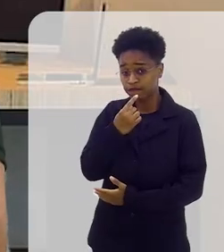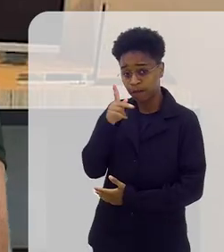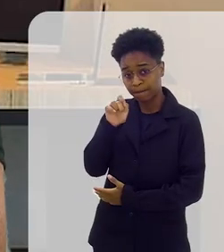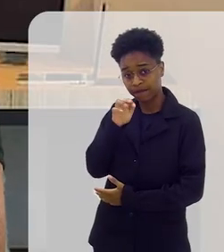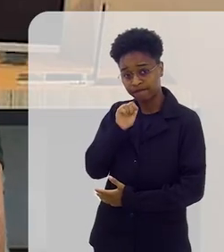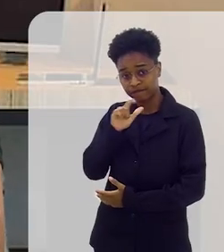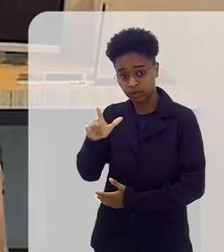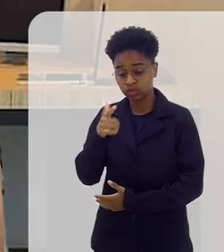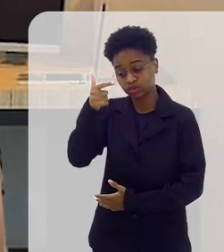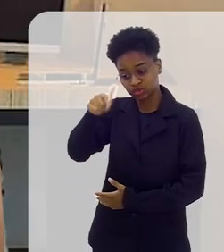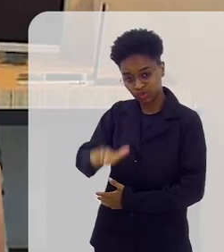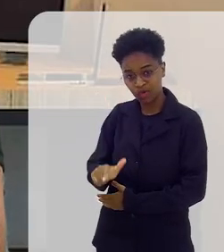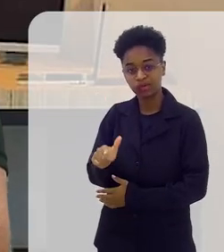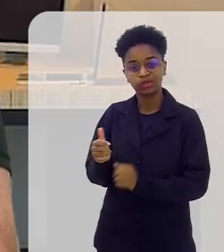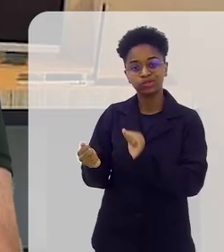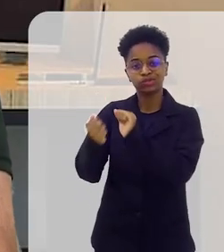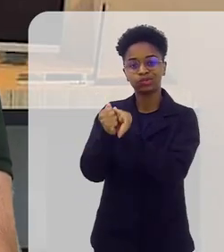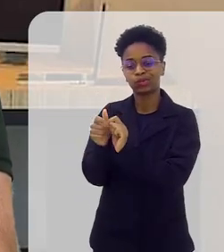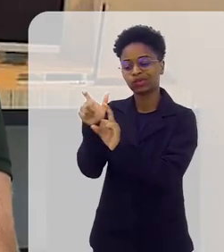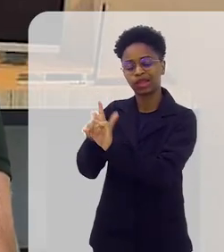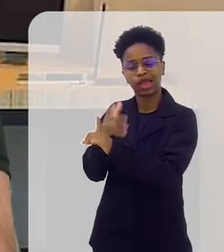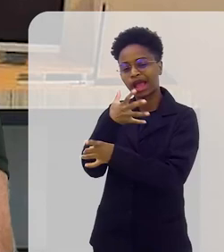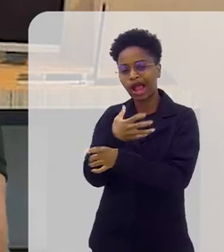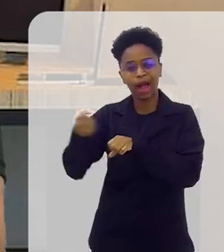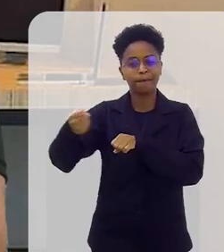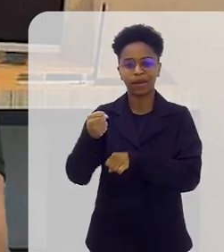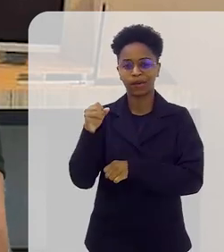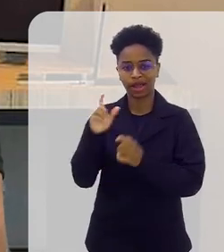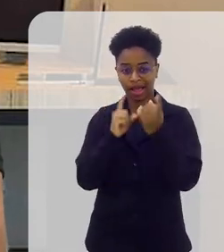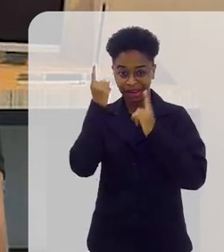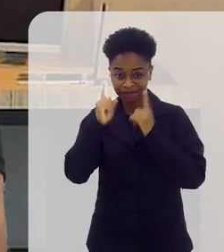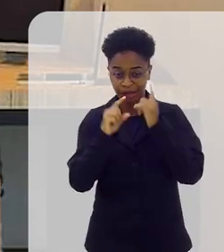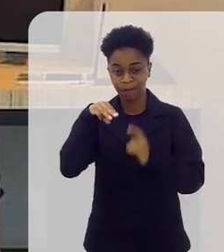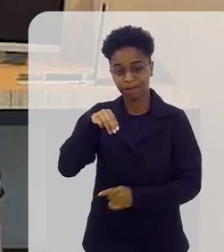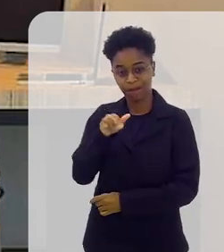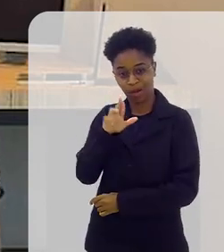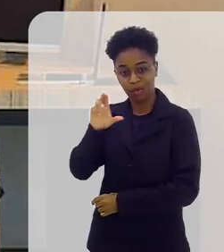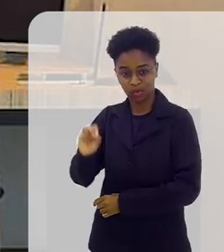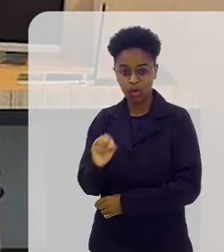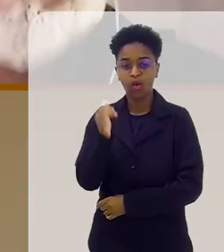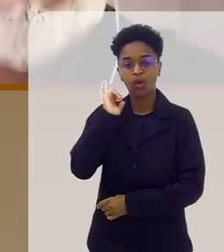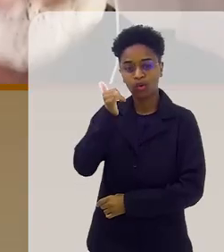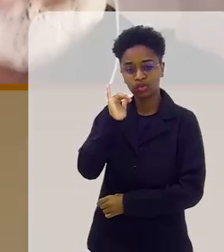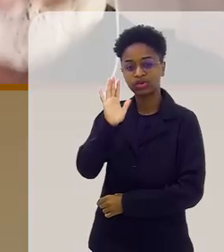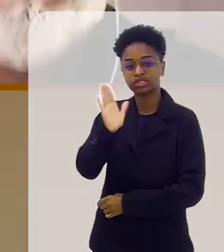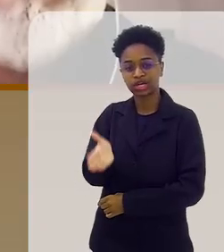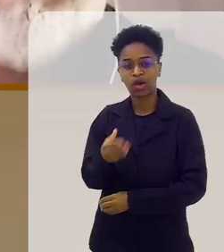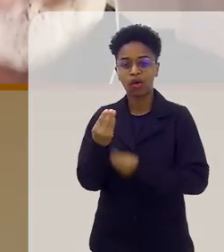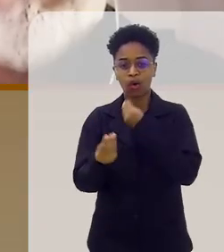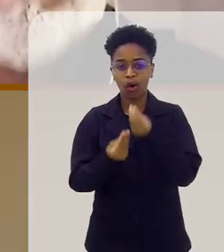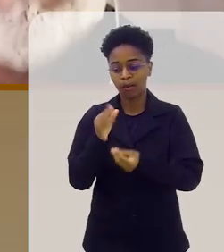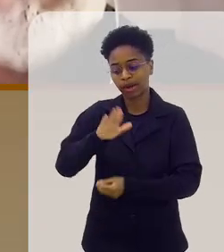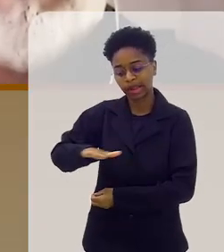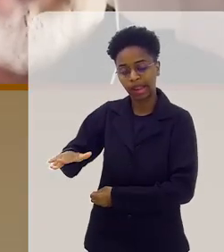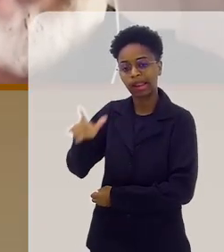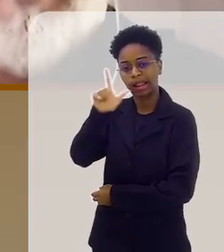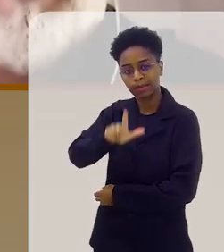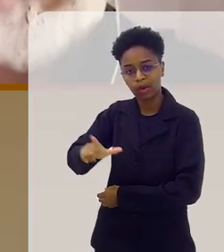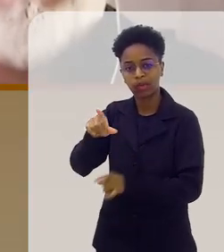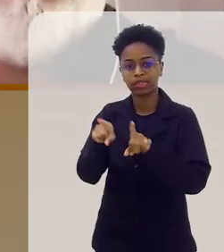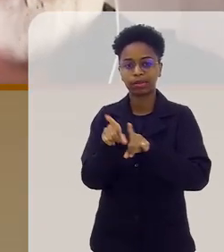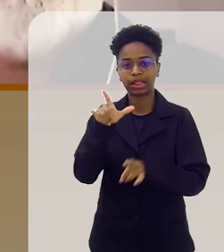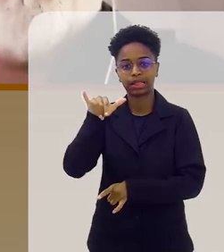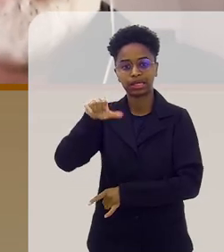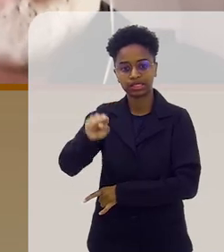O perfil está de volta com o campeoníssimo carnavalesco Mauro Quintas, que já contou da sua infância no Leblon,